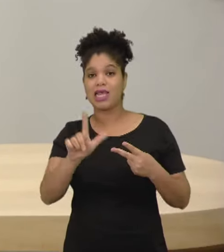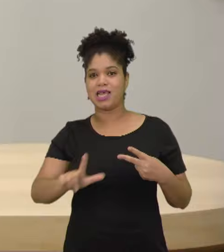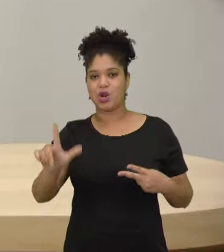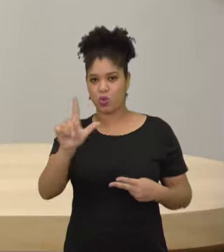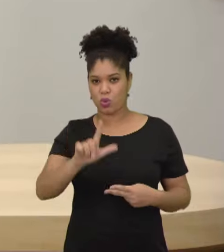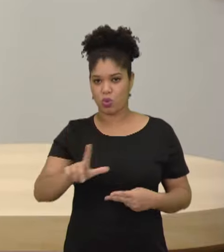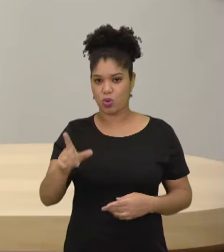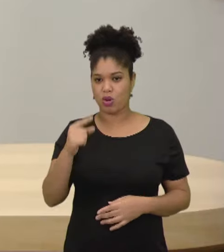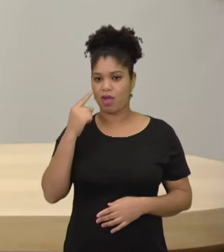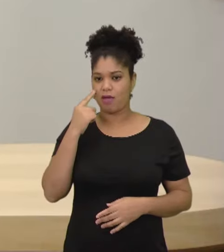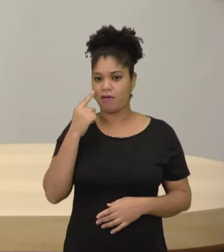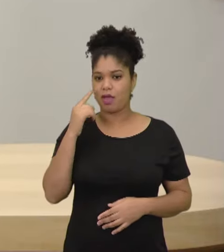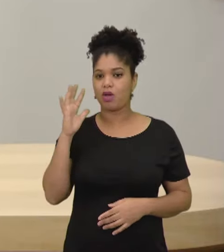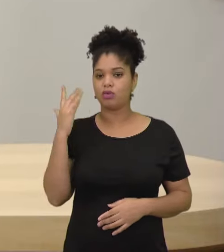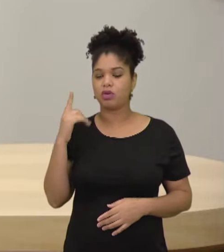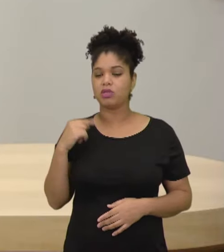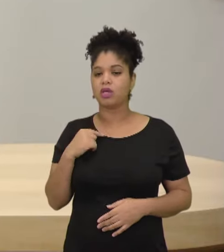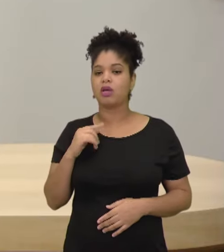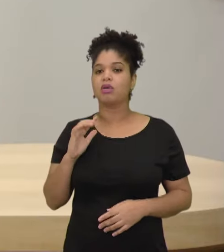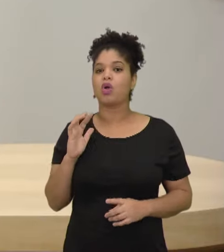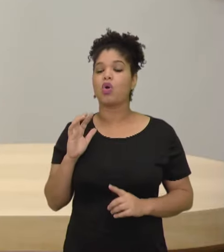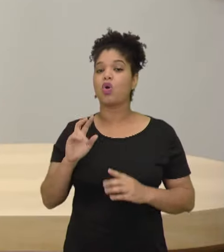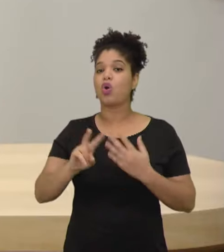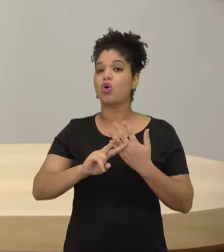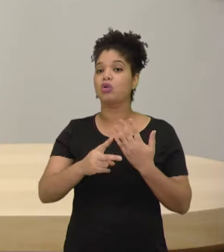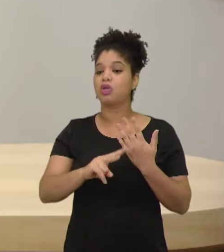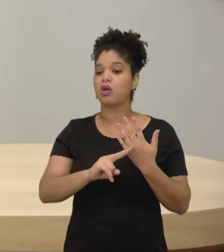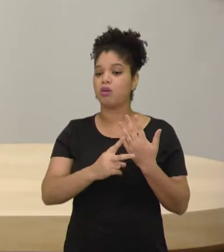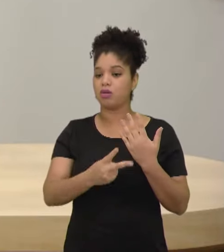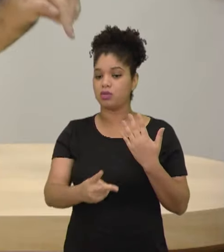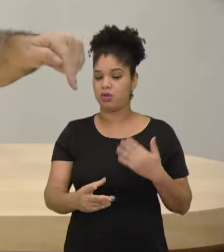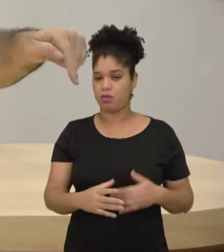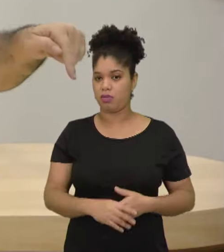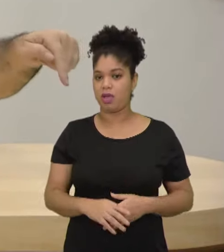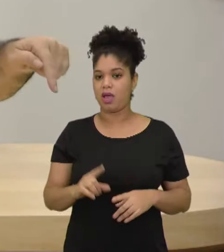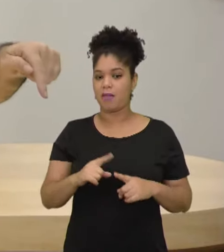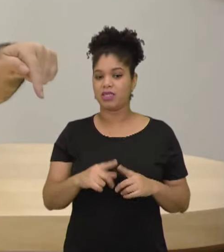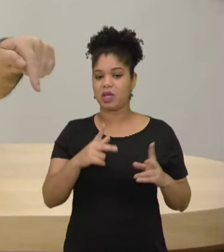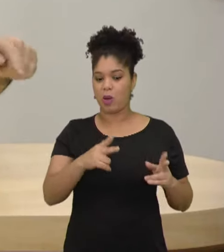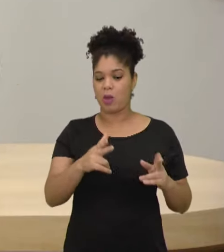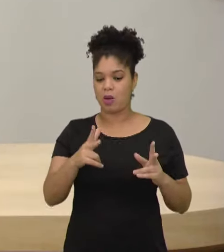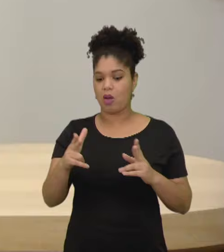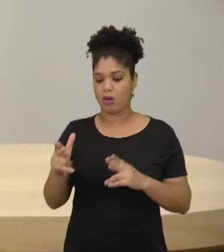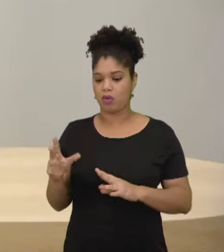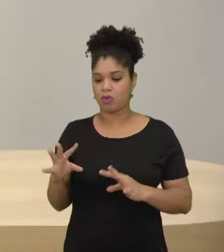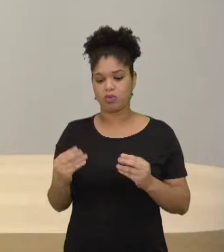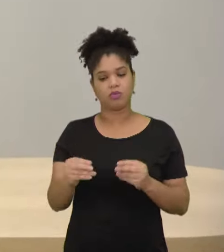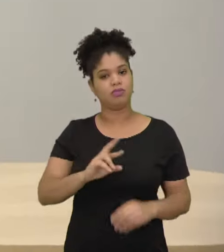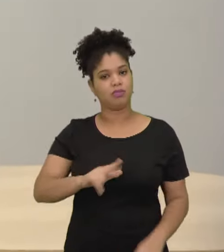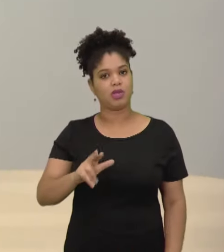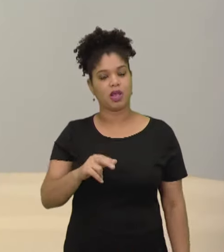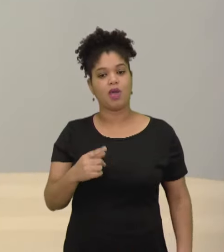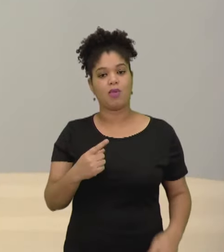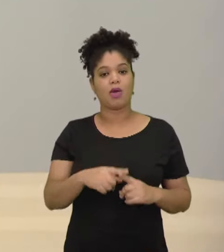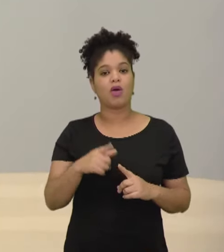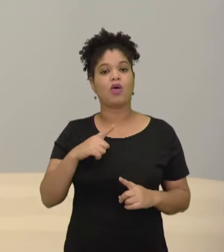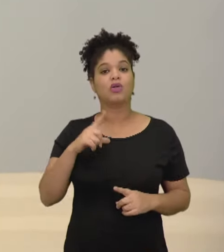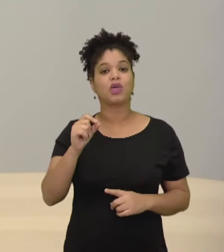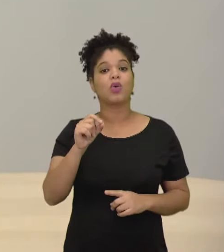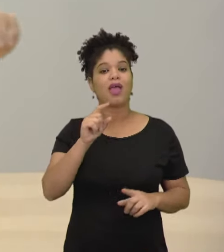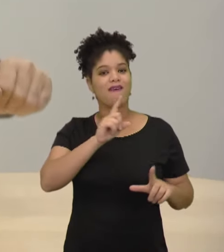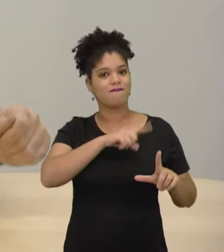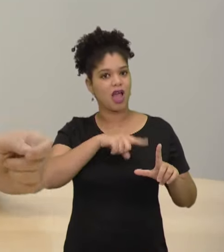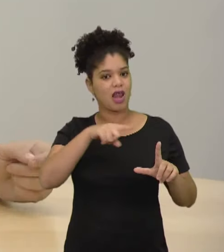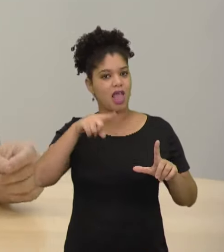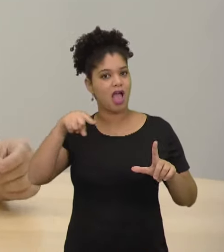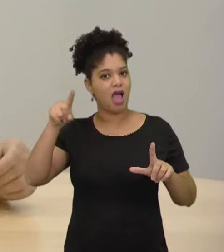quais as consequências. Mas eu quero alertar que isso não significa que vai ser igual também na época dele. Isso. Porque existem uns trecos chamados